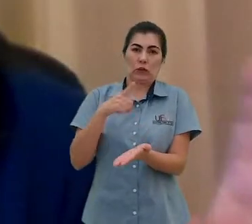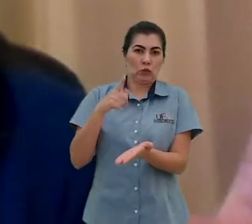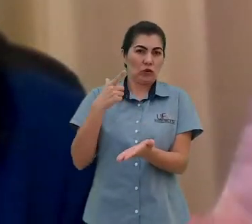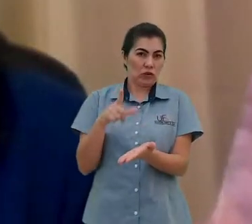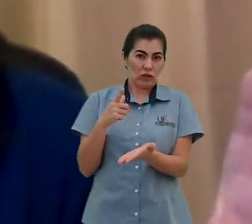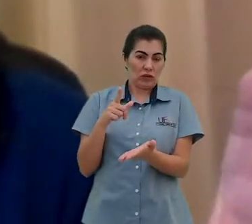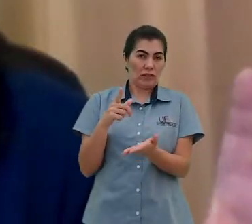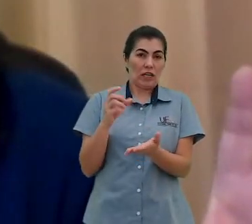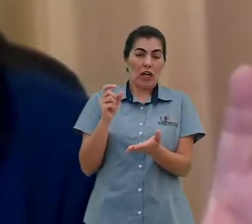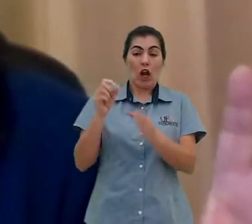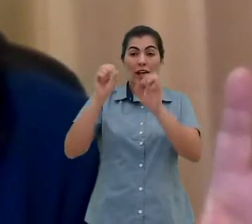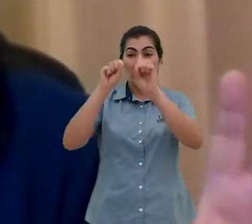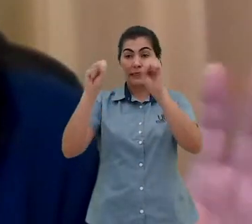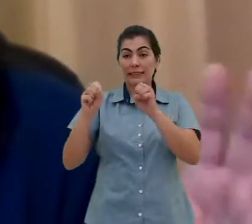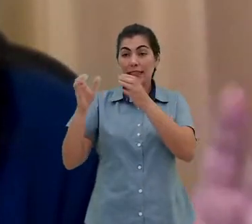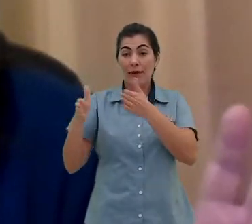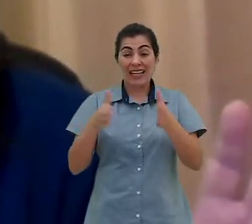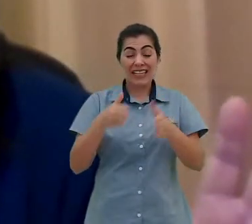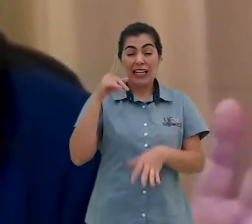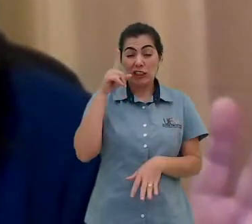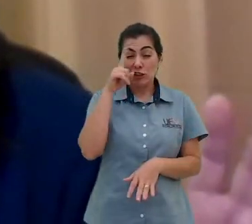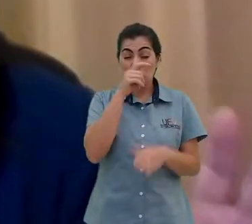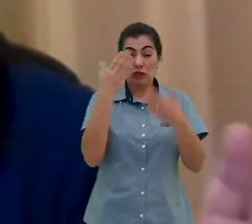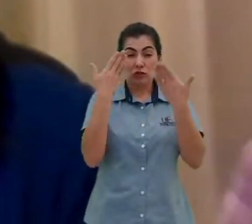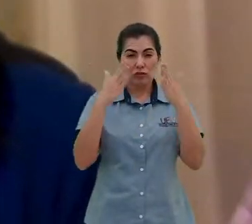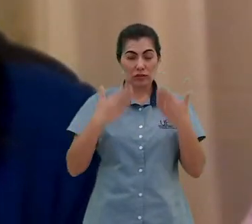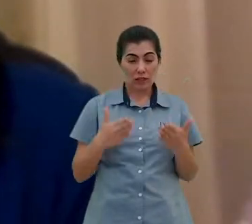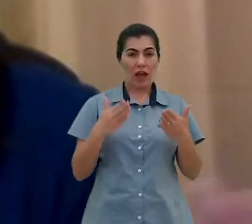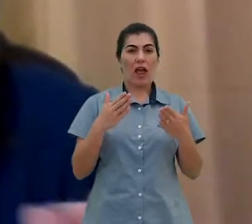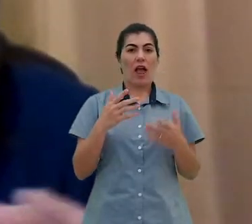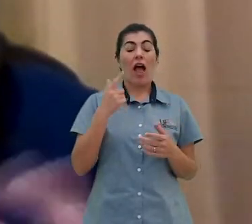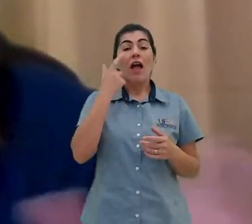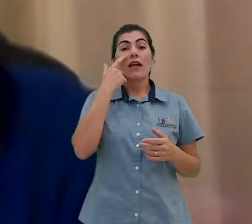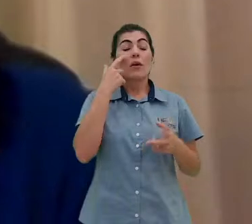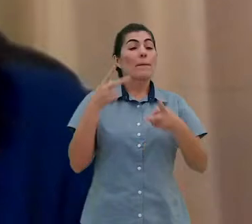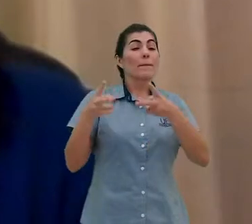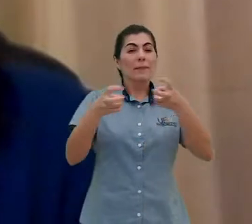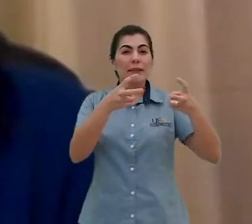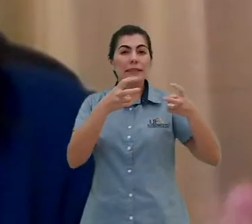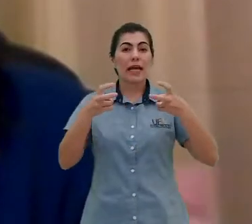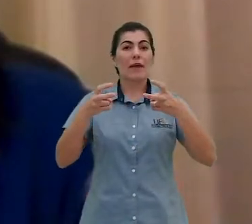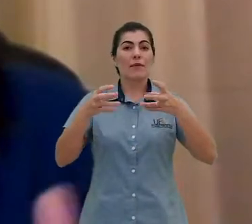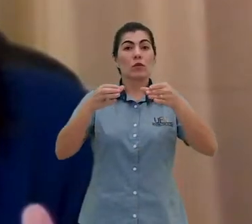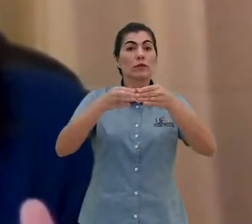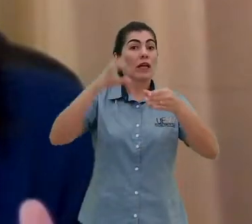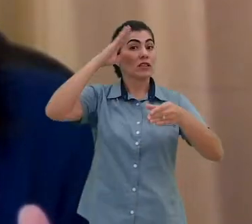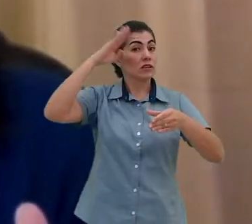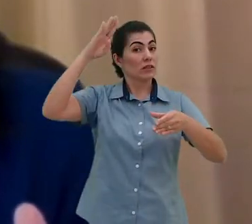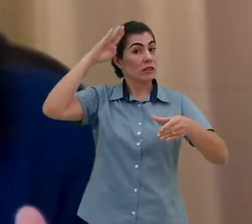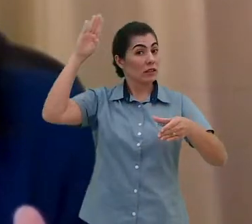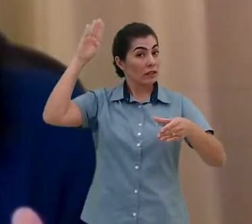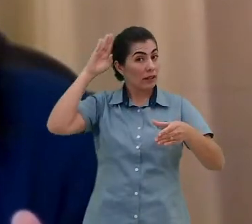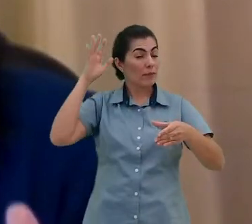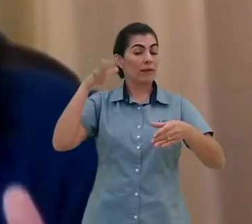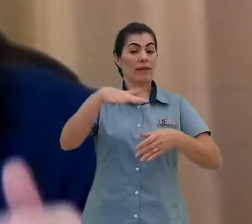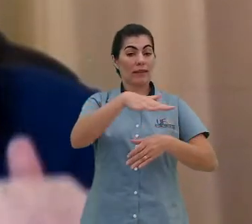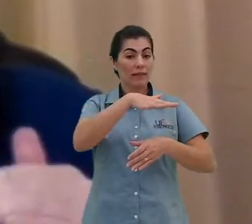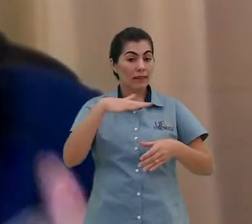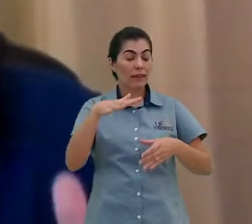era difícil você analisar. O que mostra que a comunidade acadêmica, pelo menos, que está trabalhando com